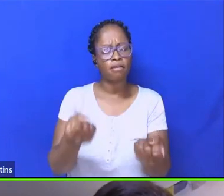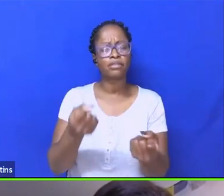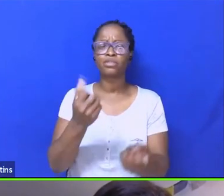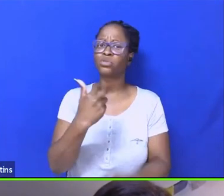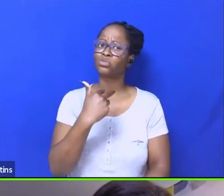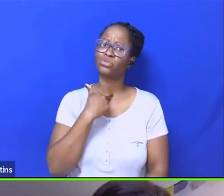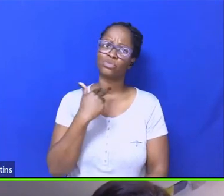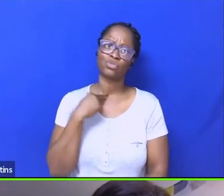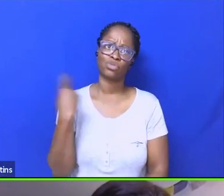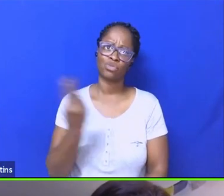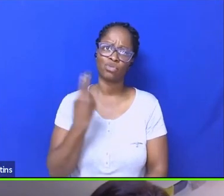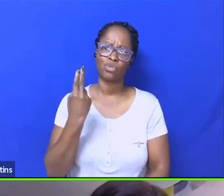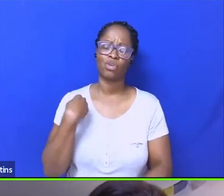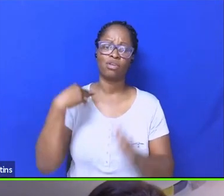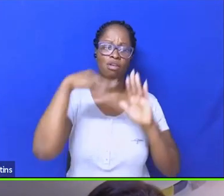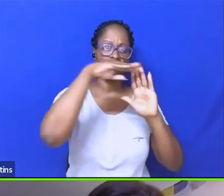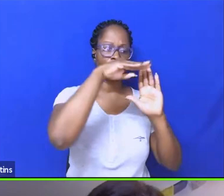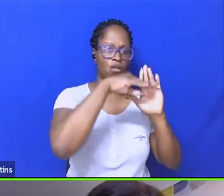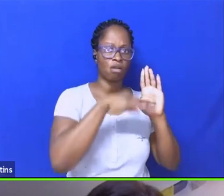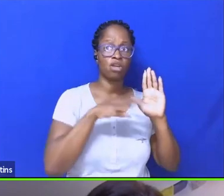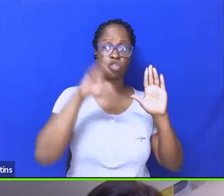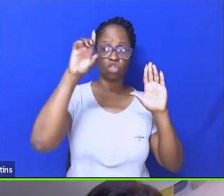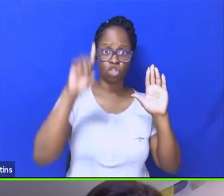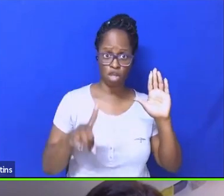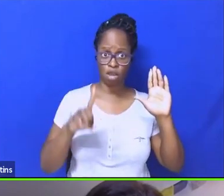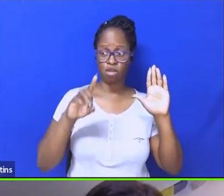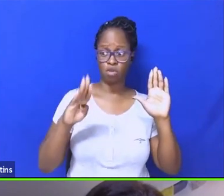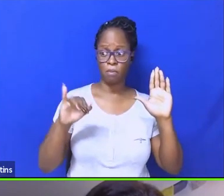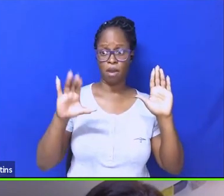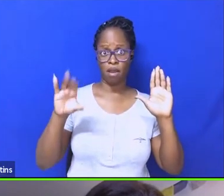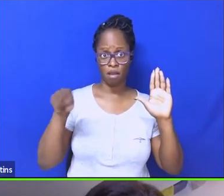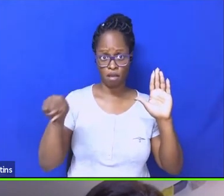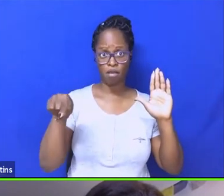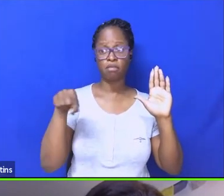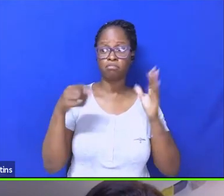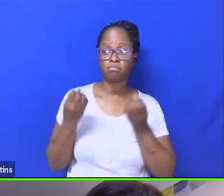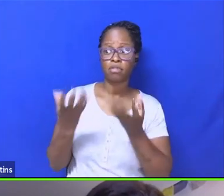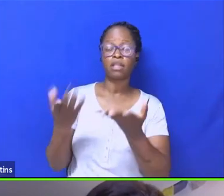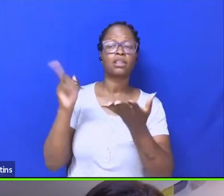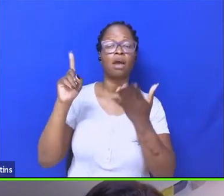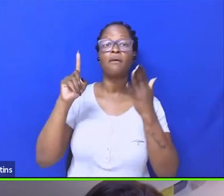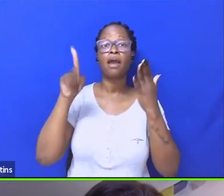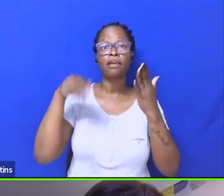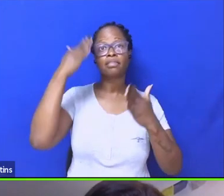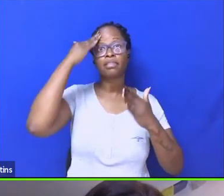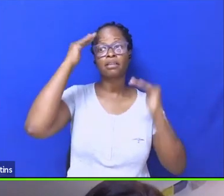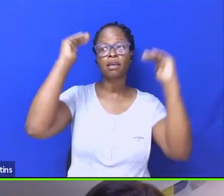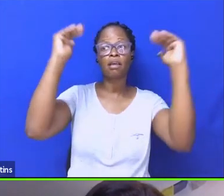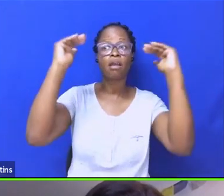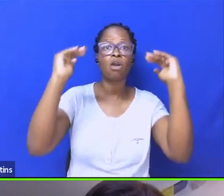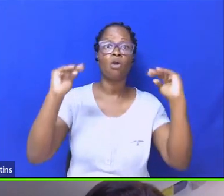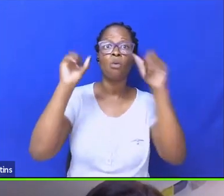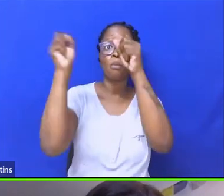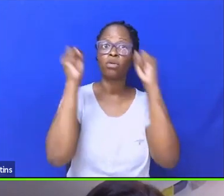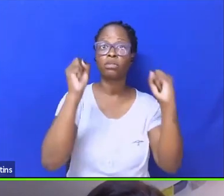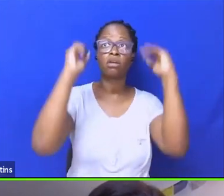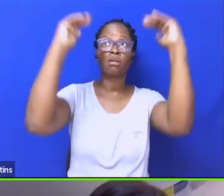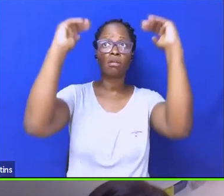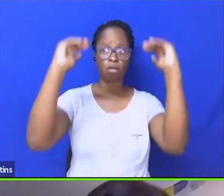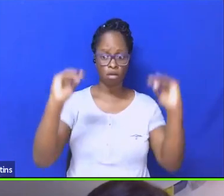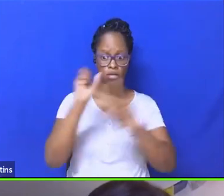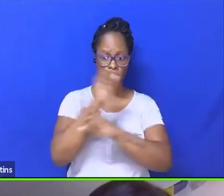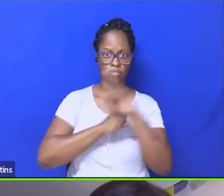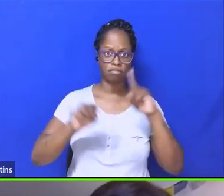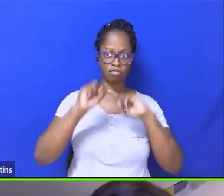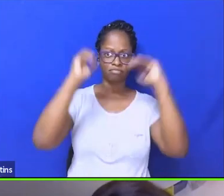tem que trabalhar na estrutura do poder e eu acho que tem que aspirar a paridade em todo órgano